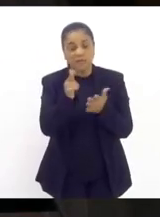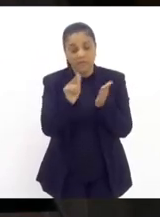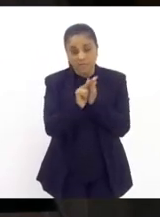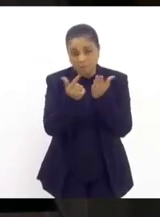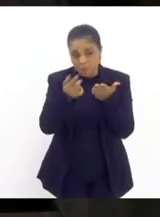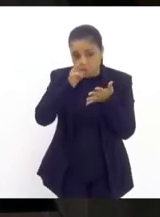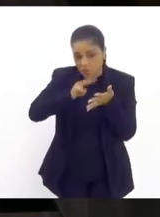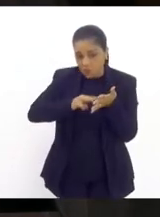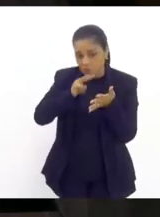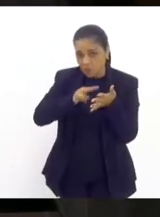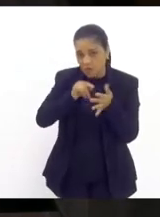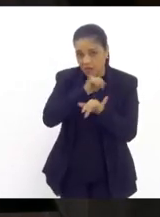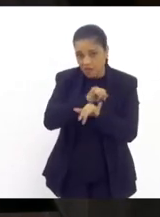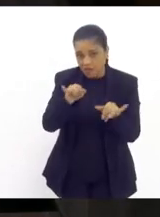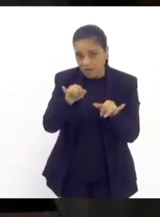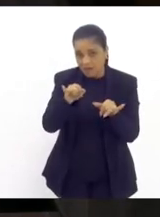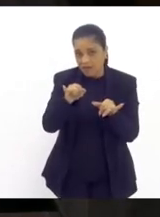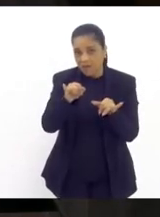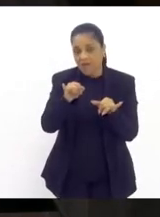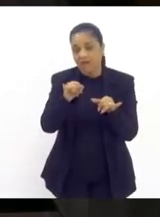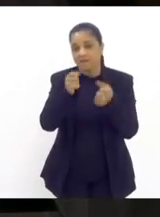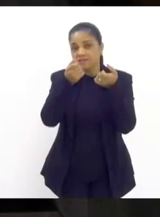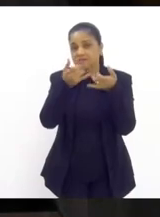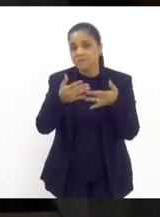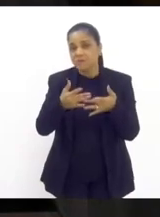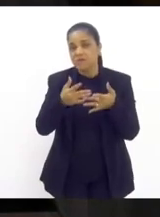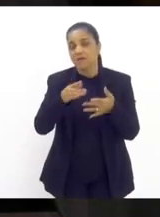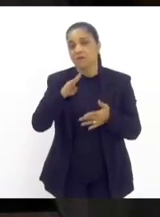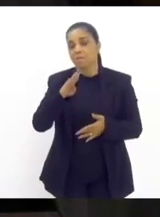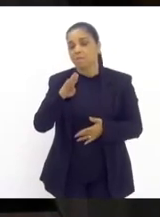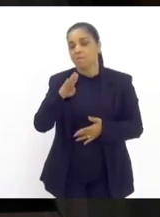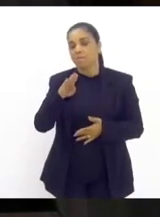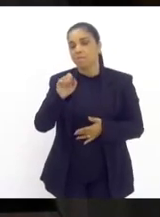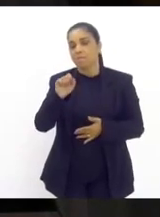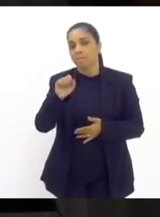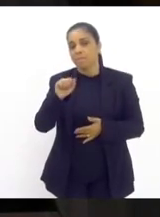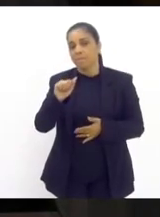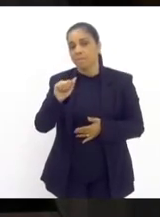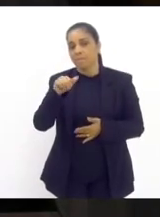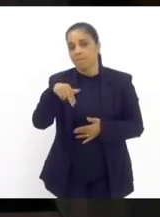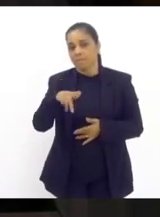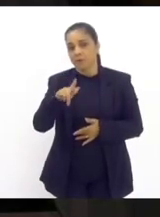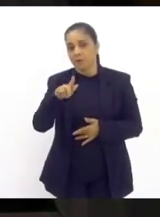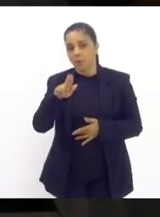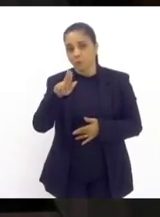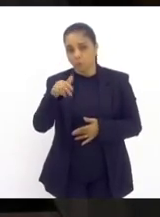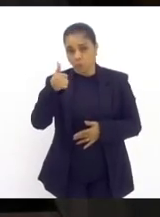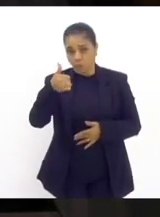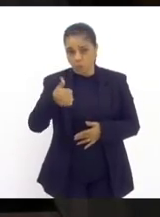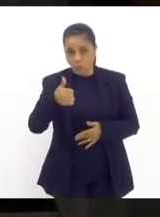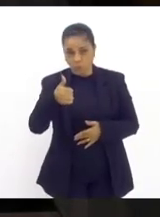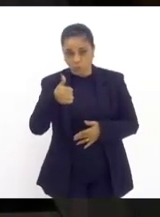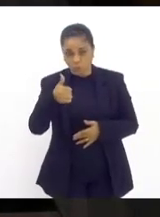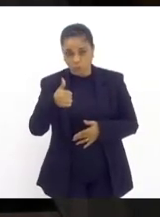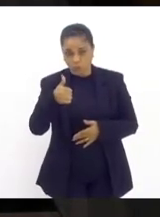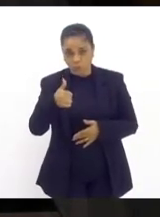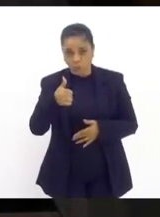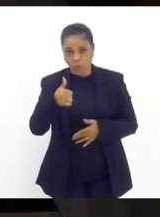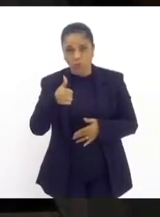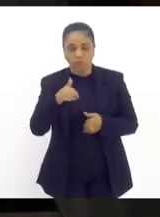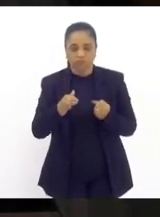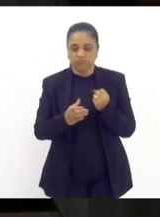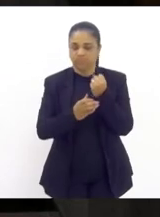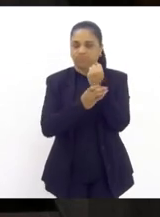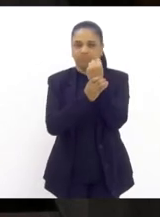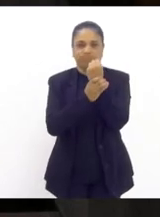disse que Bangu um não reúne mais as qualidades de um presídio